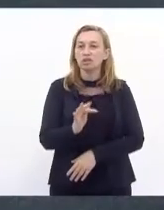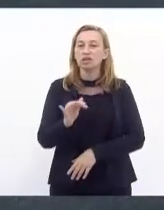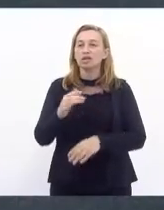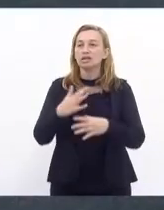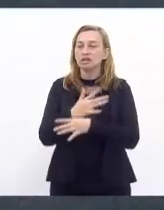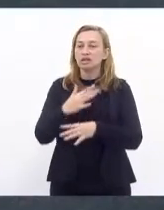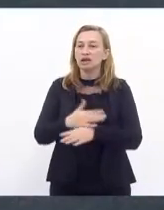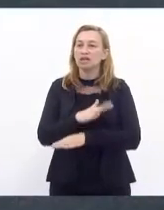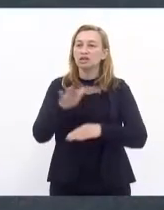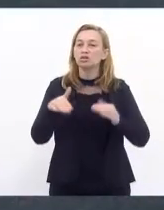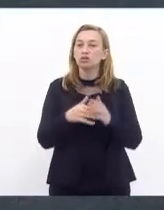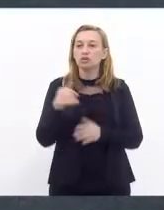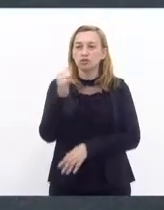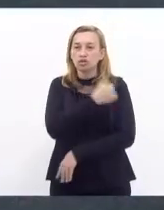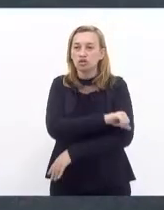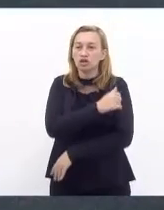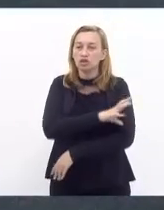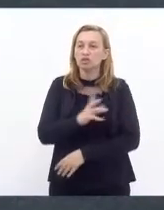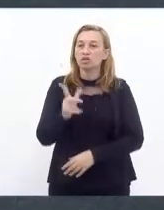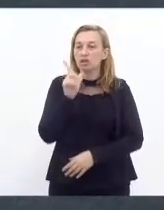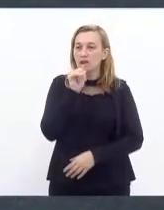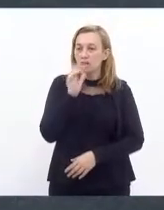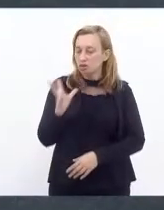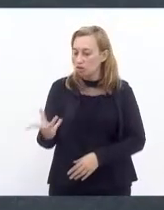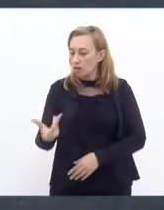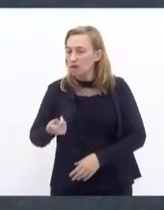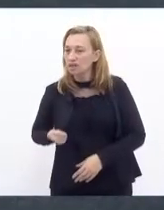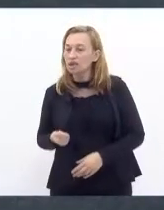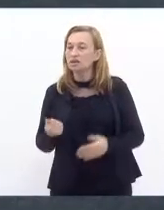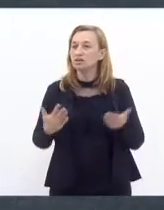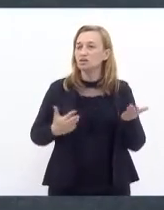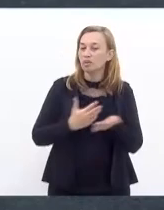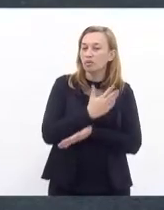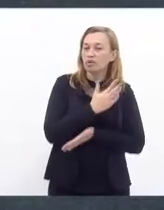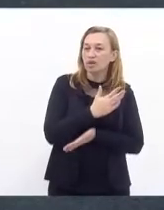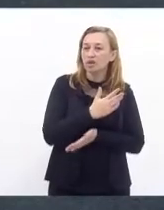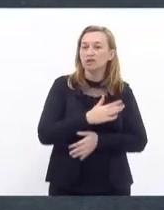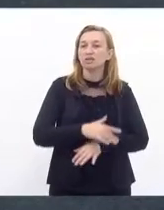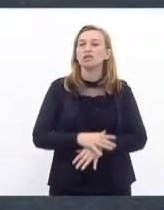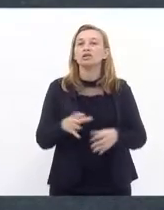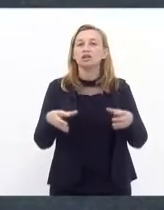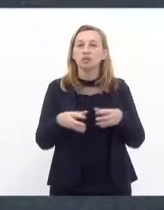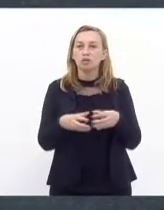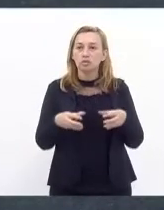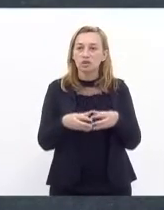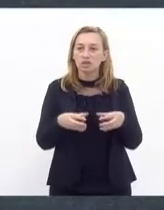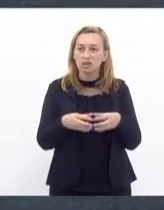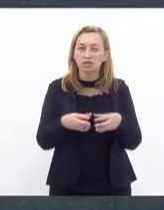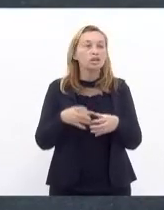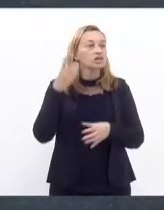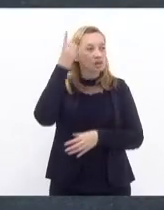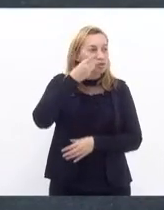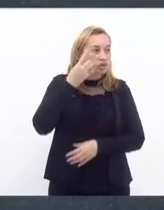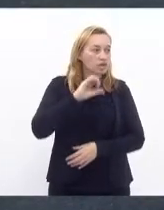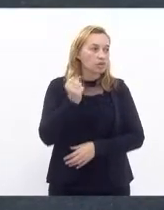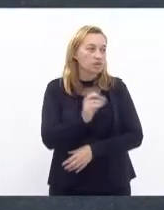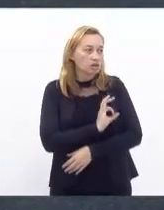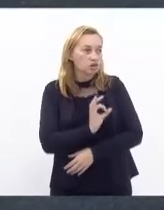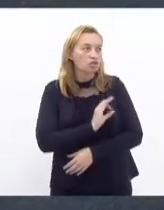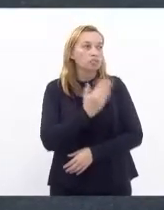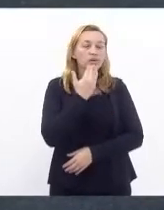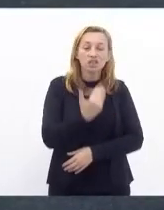um todo, de água de qualidade. Então, foi aprovada através da comissão. Deputada Marta Rocha solicitou